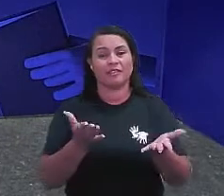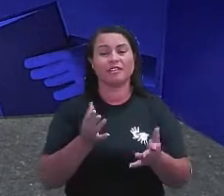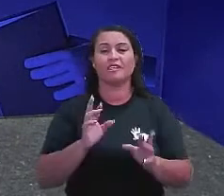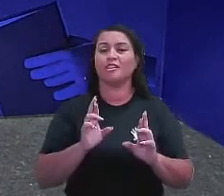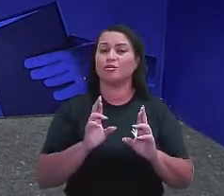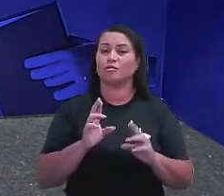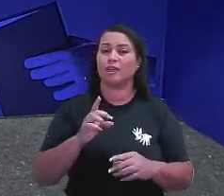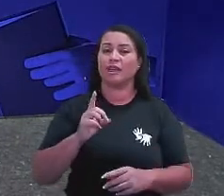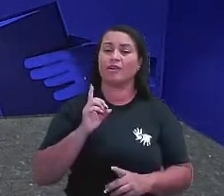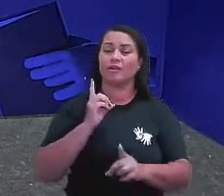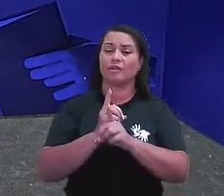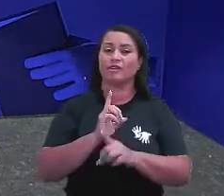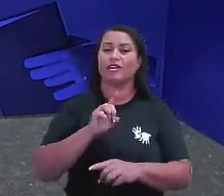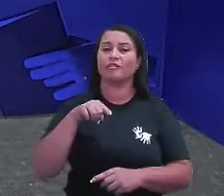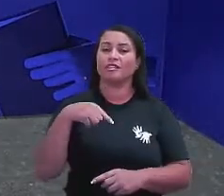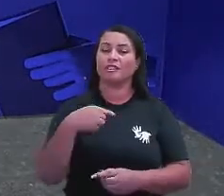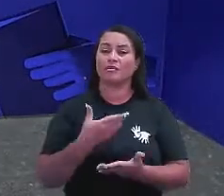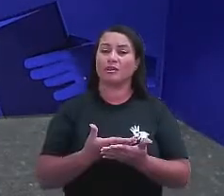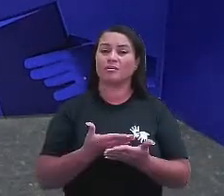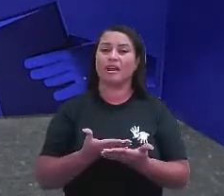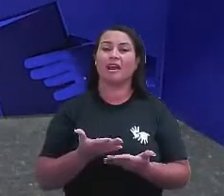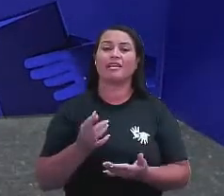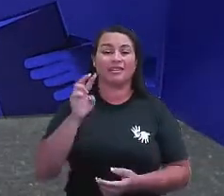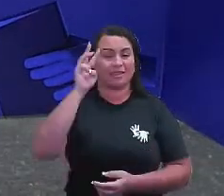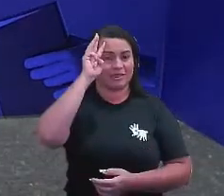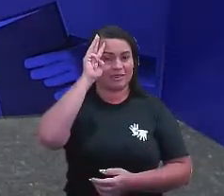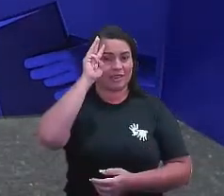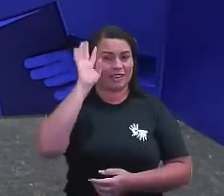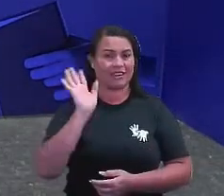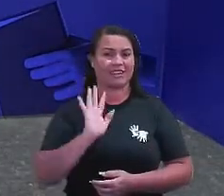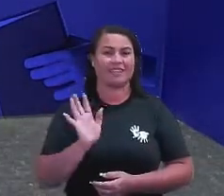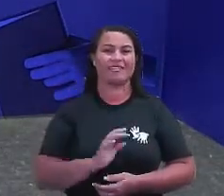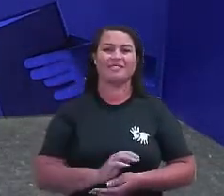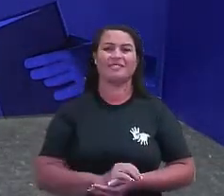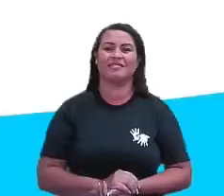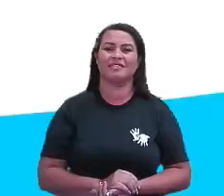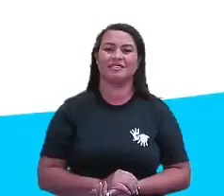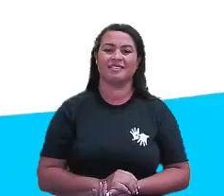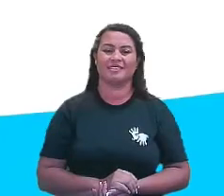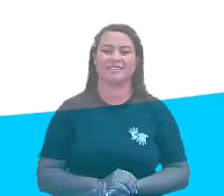e eu espero encontrá-los na próxima terça-feira. Até lá!